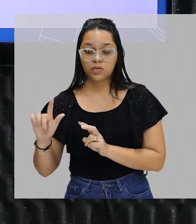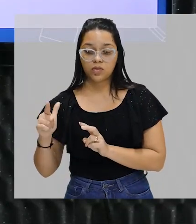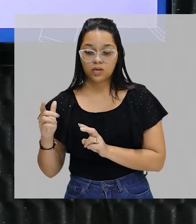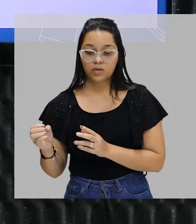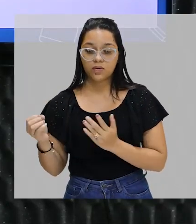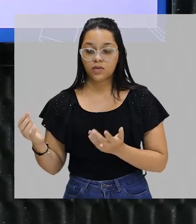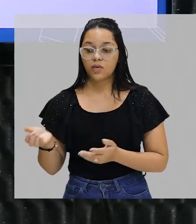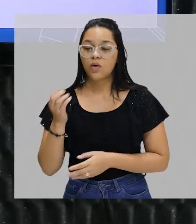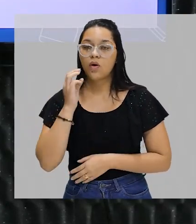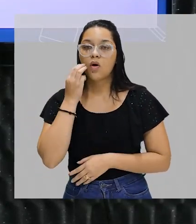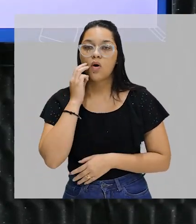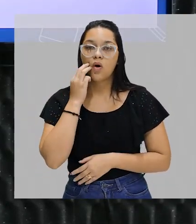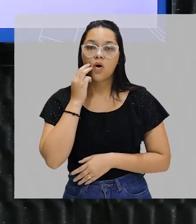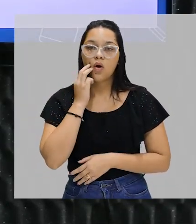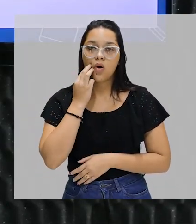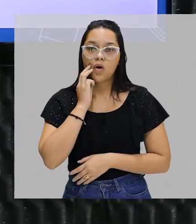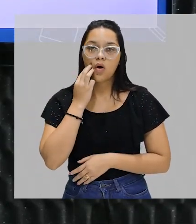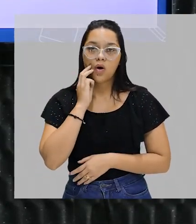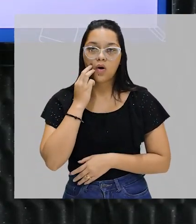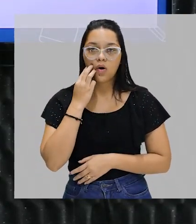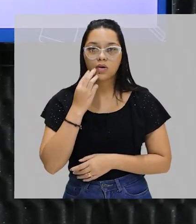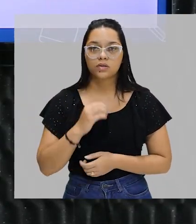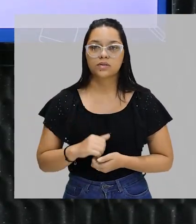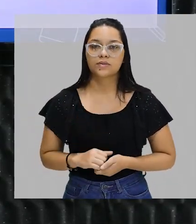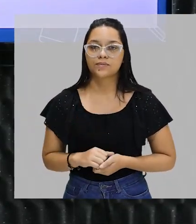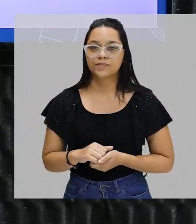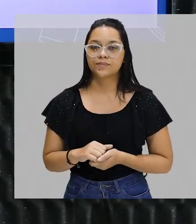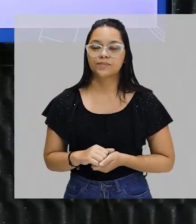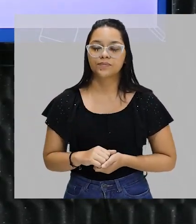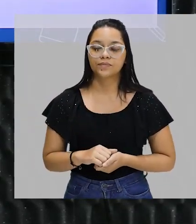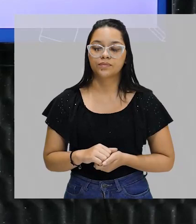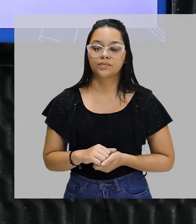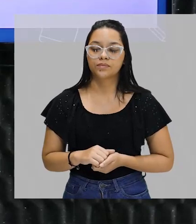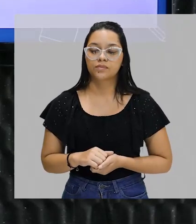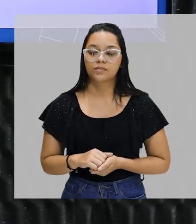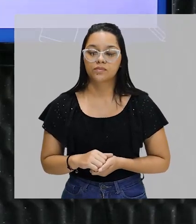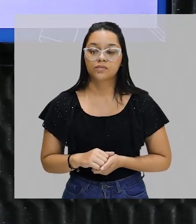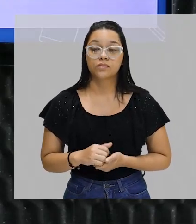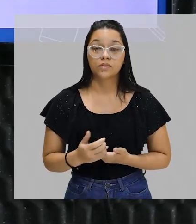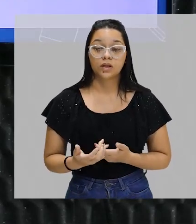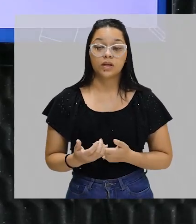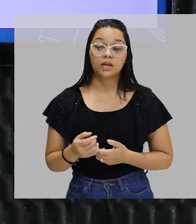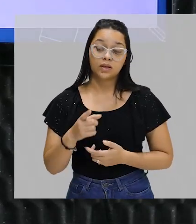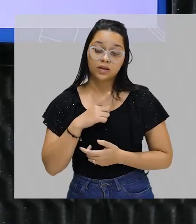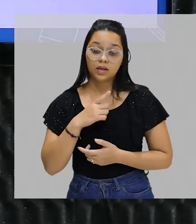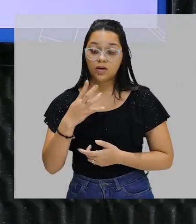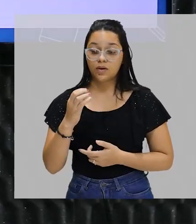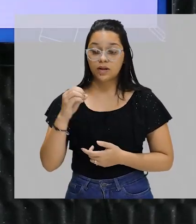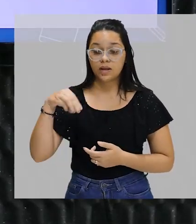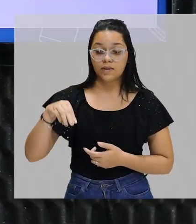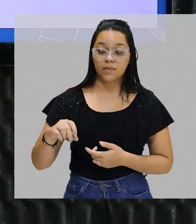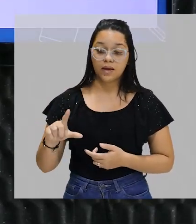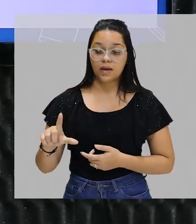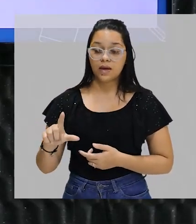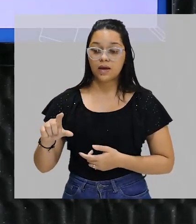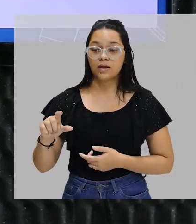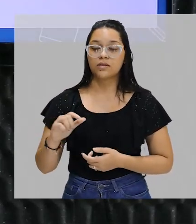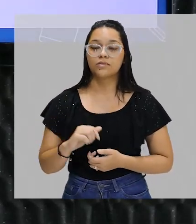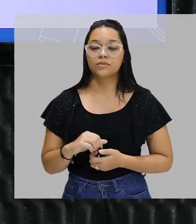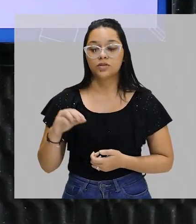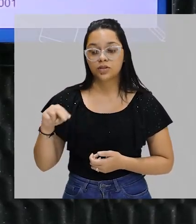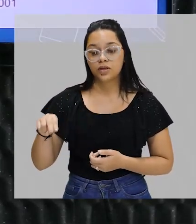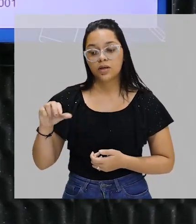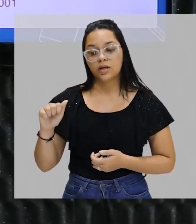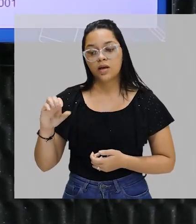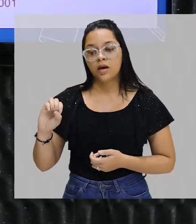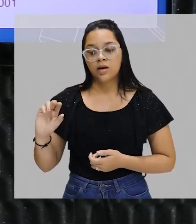ficou rosa, né, o ponto de equivalência, ponto de viragem, e restando 40 ml do hidróxido de